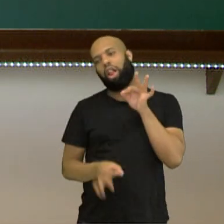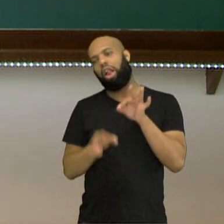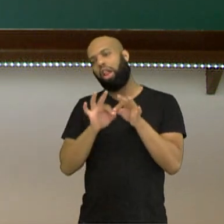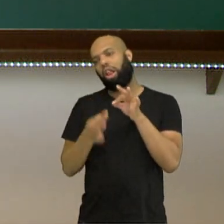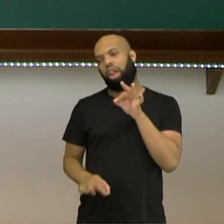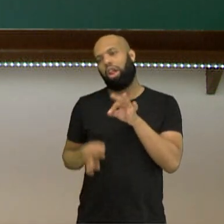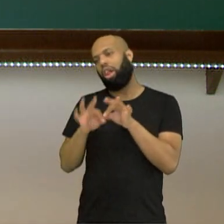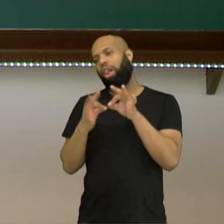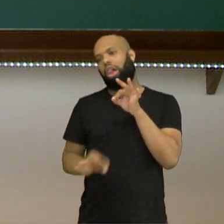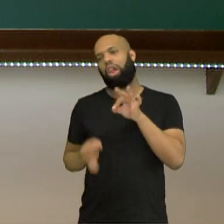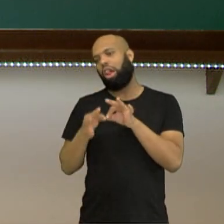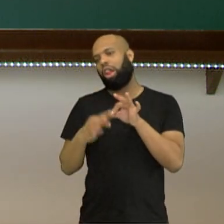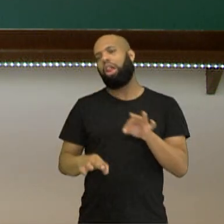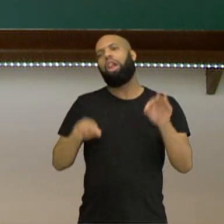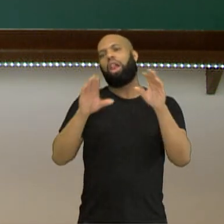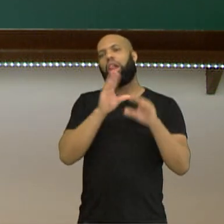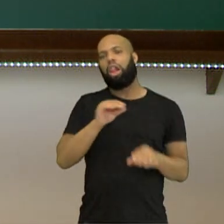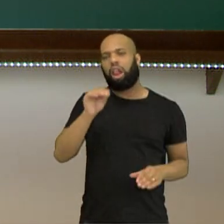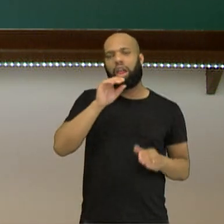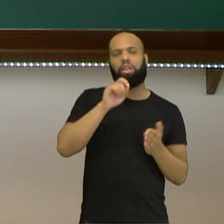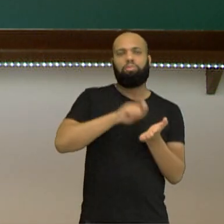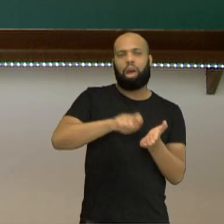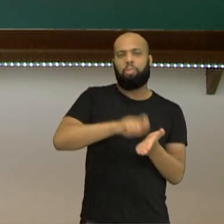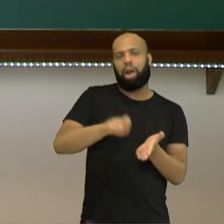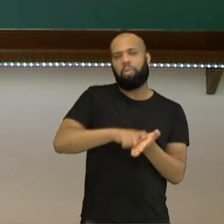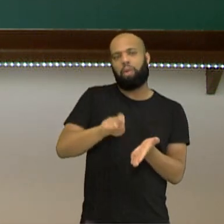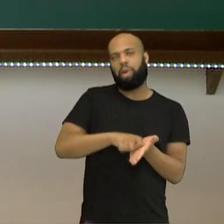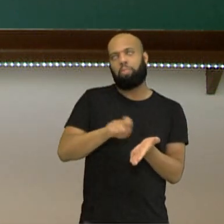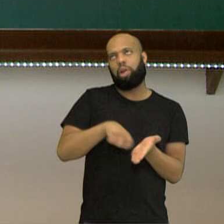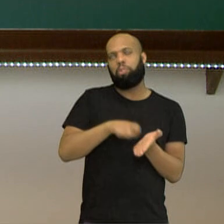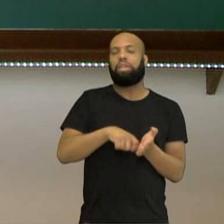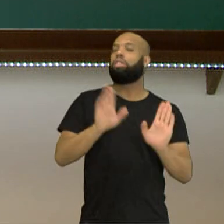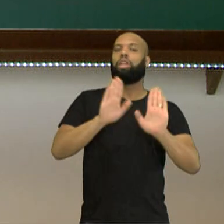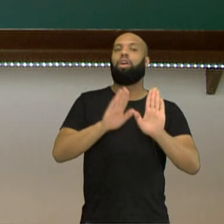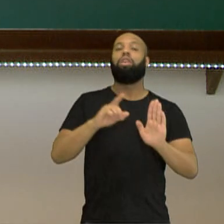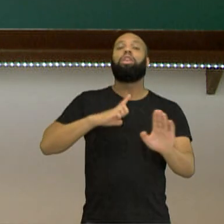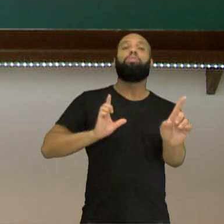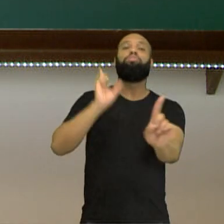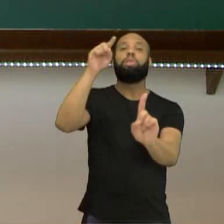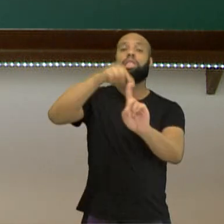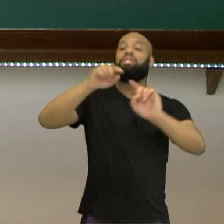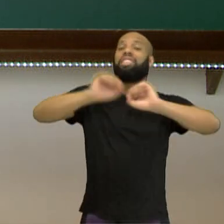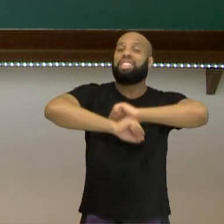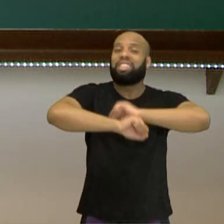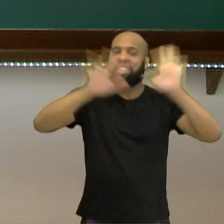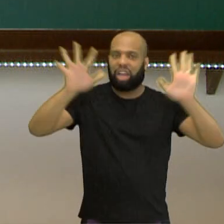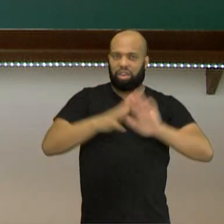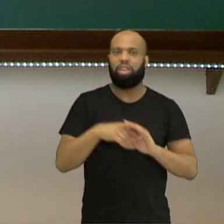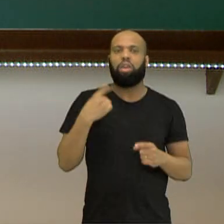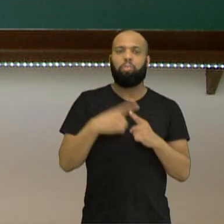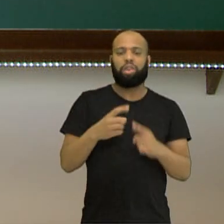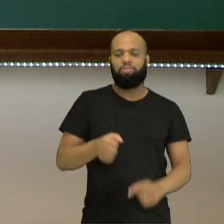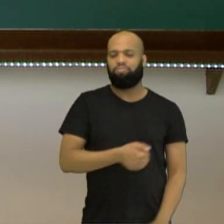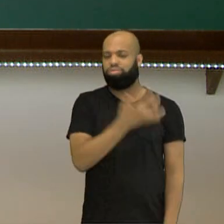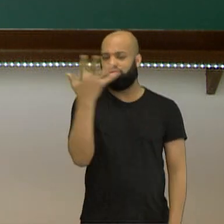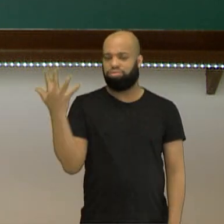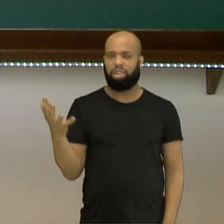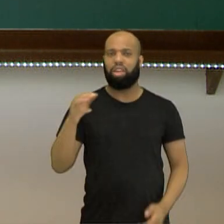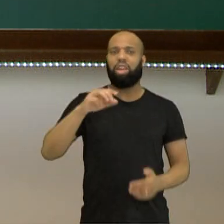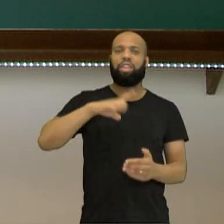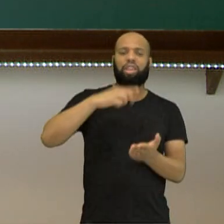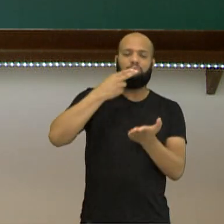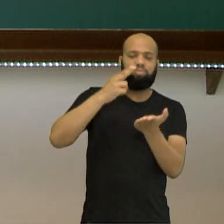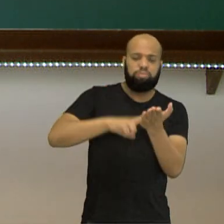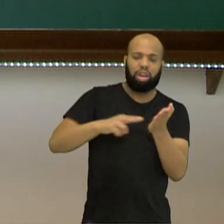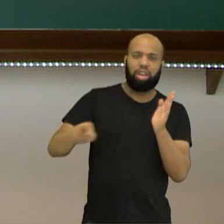rodeios, falar e não chegar ao lugar. Seja objetivo. Imagine quantas mensagens, quantas